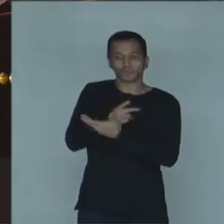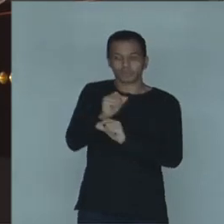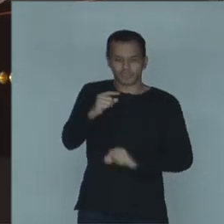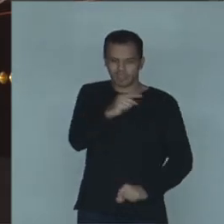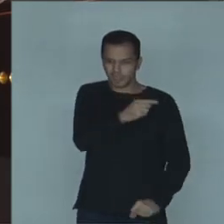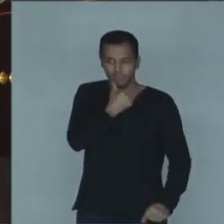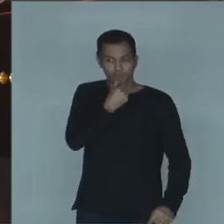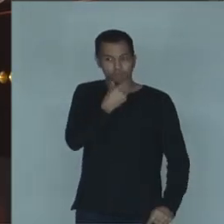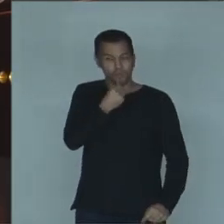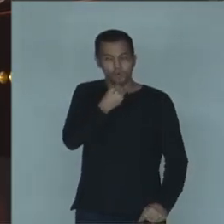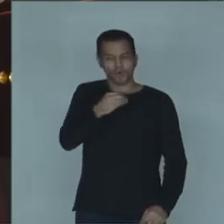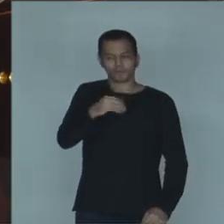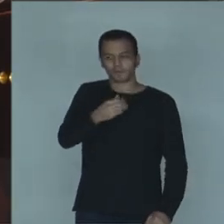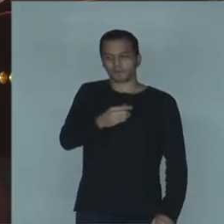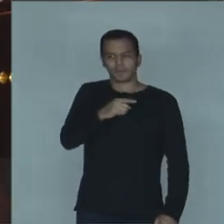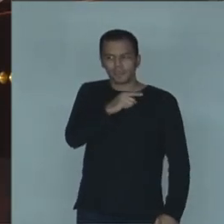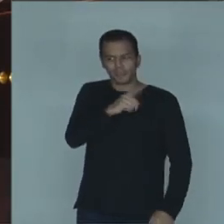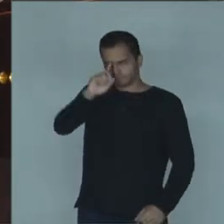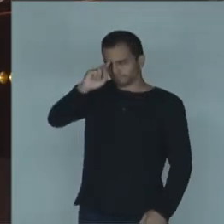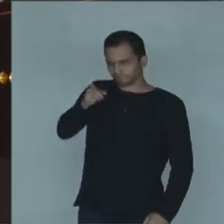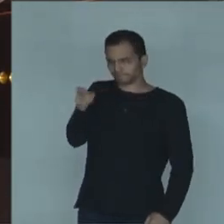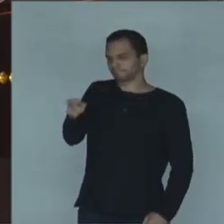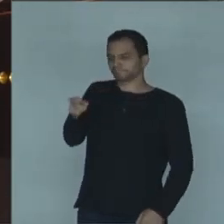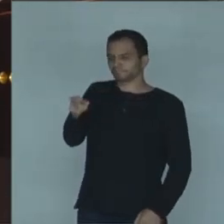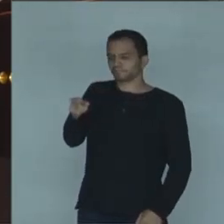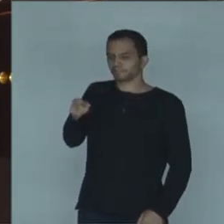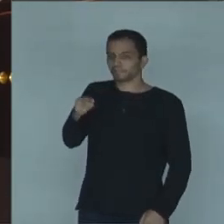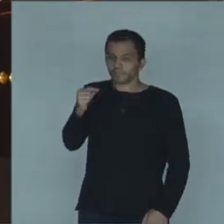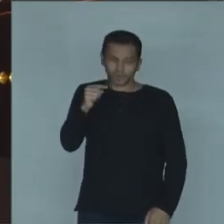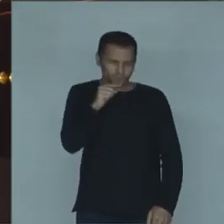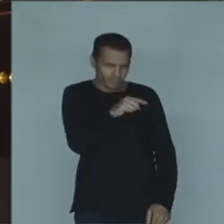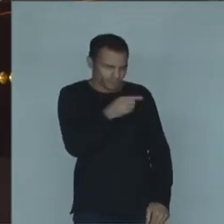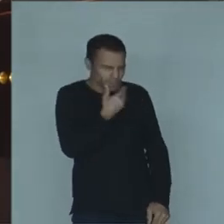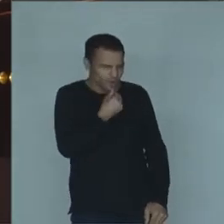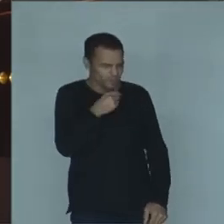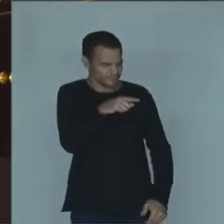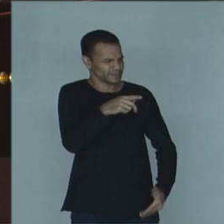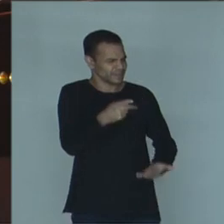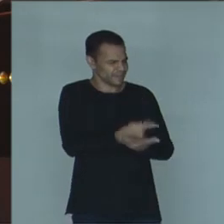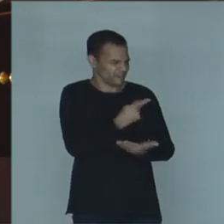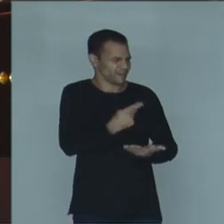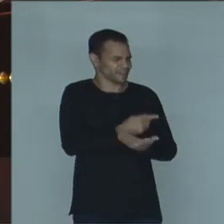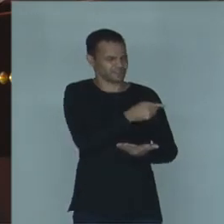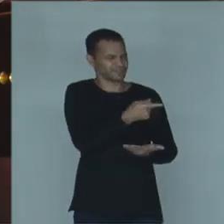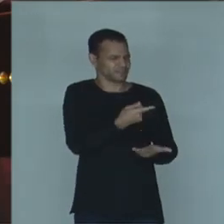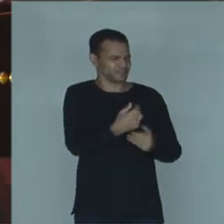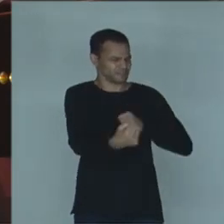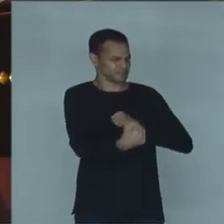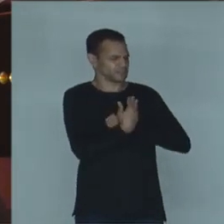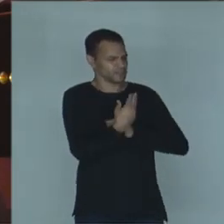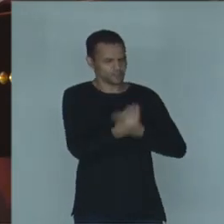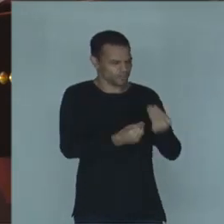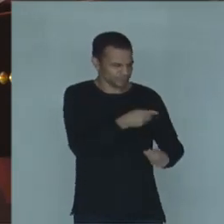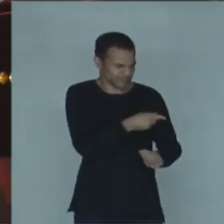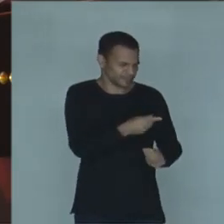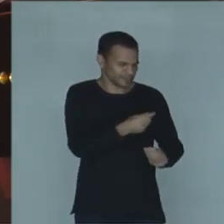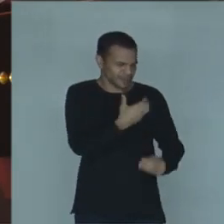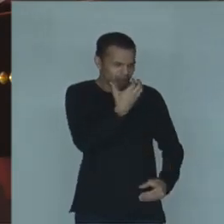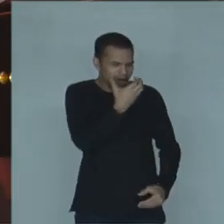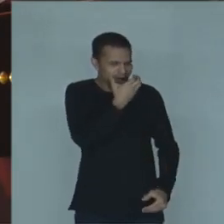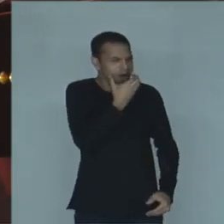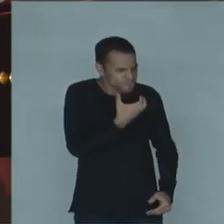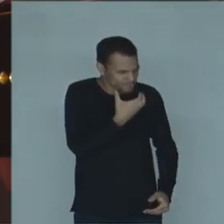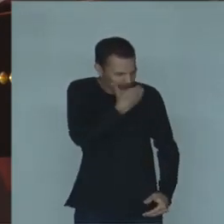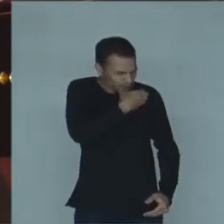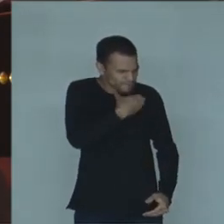e ele a dominar a e ao homem declarou visto que você deu ouvidos a sua mulher e comeu do fruto da